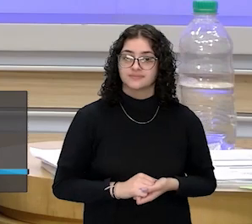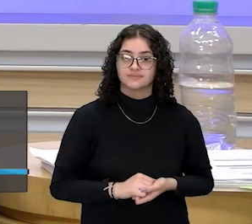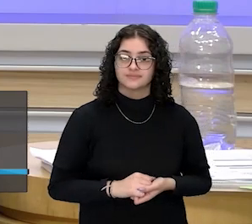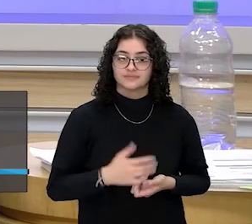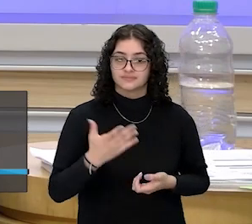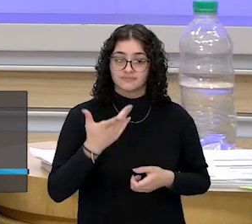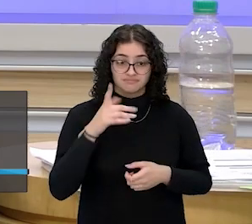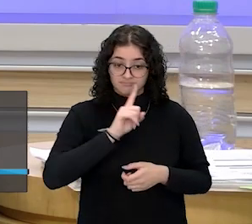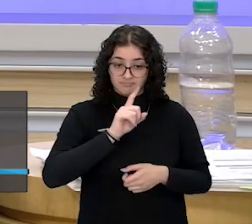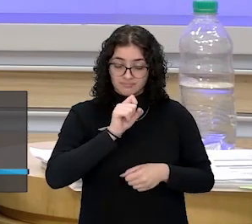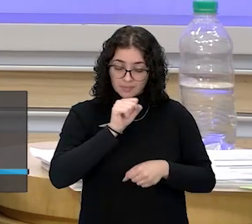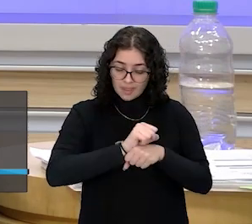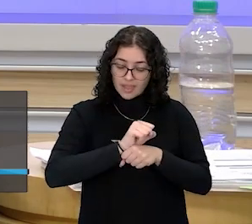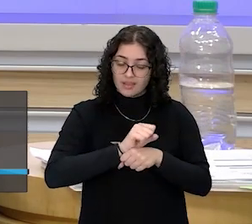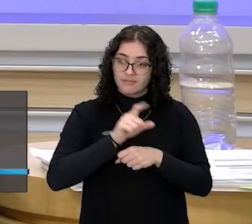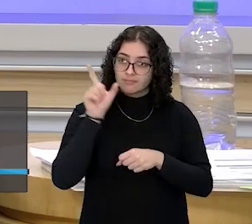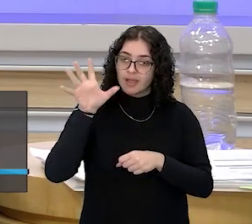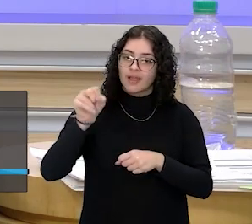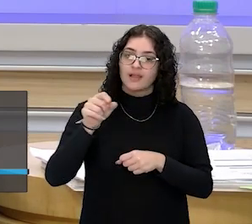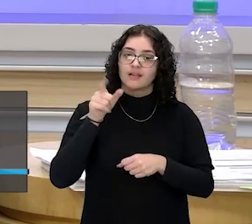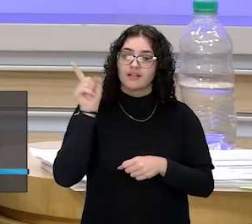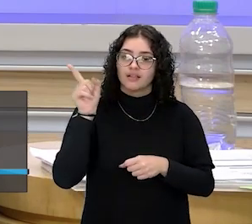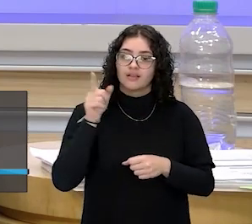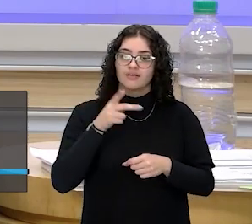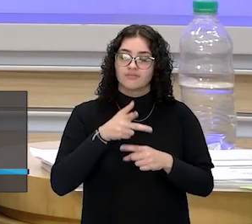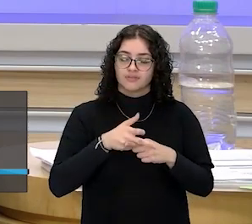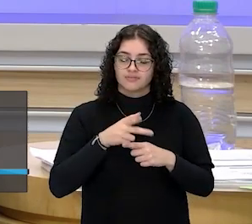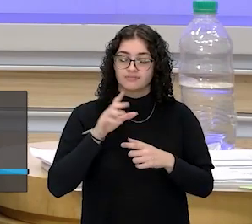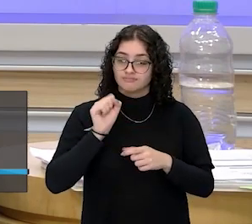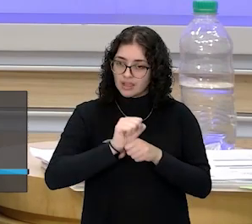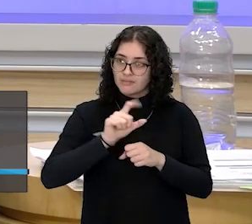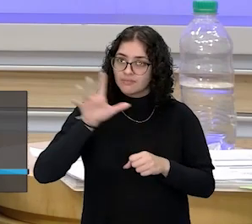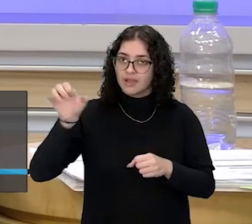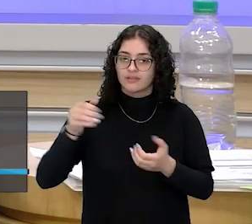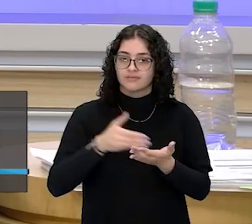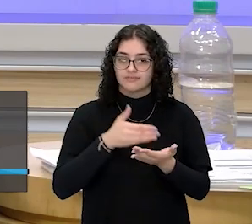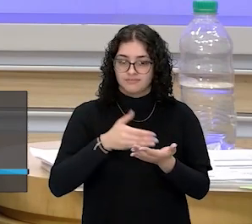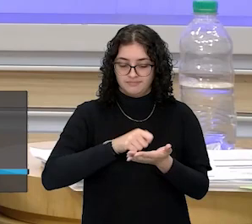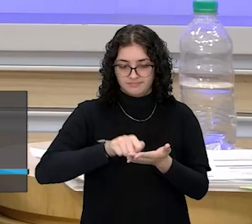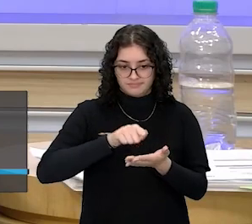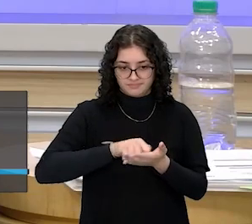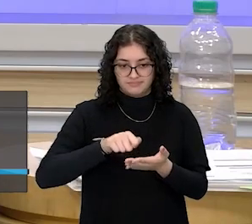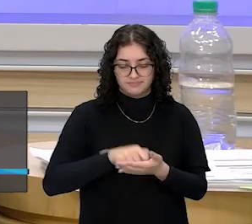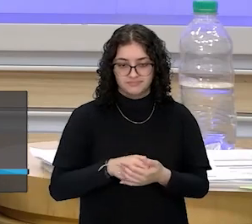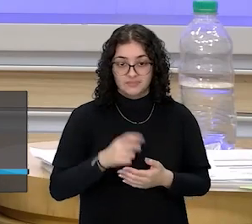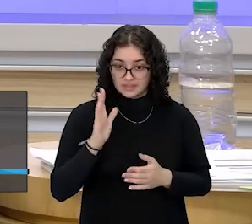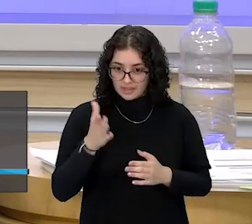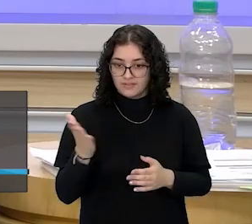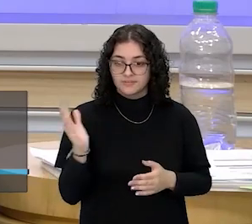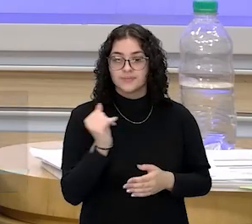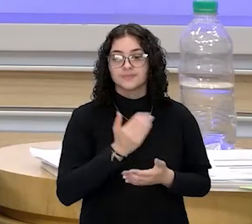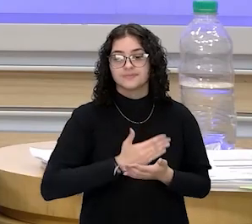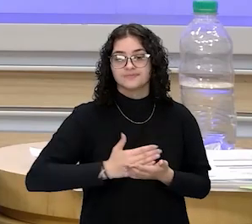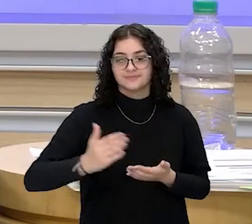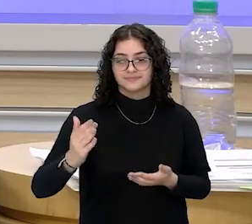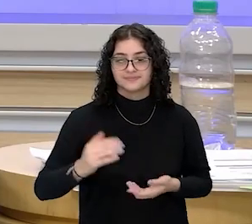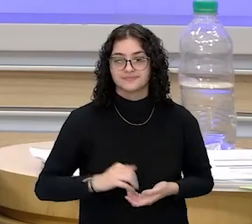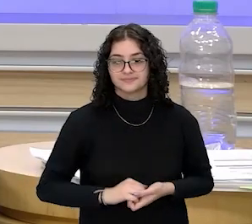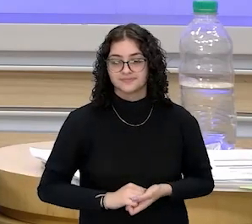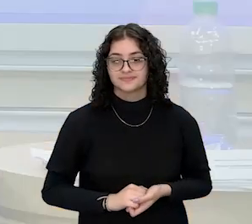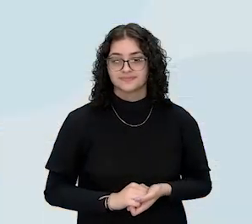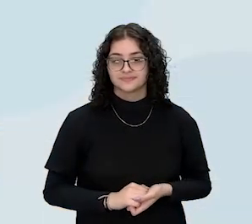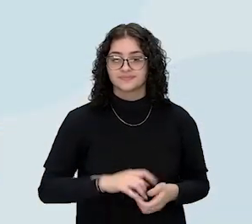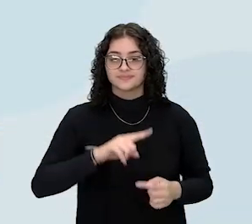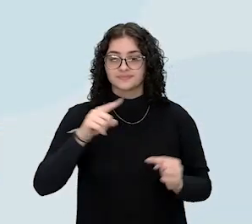esse vídeo aqui e vai correndo pegar seu diário de bordo. Se já pegou, vamos lá à nossa aula de hoje, tá certo? Bom,